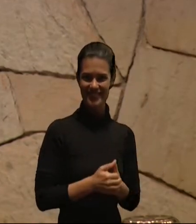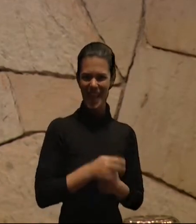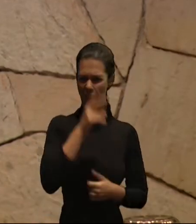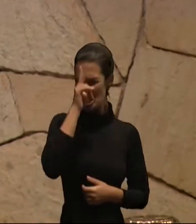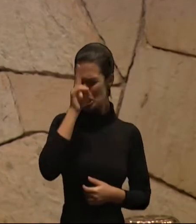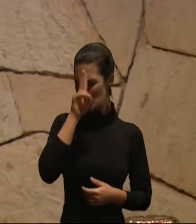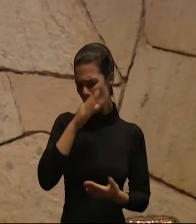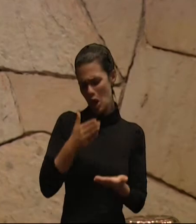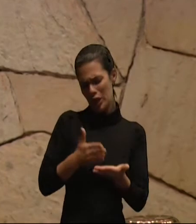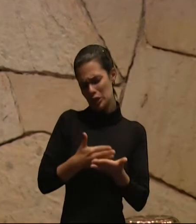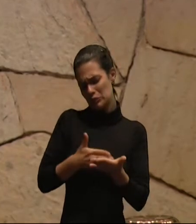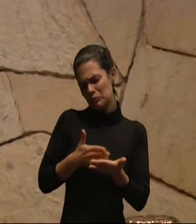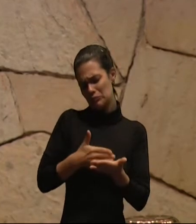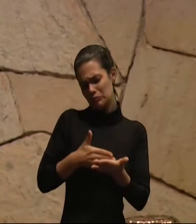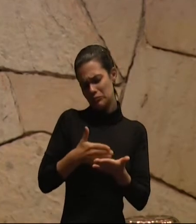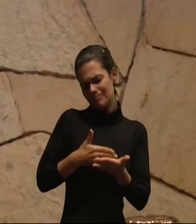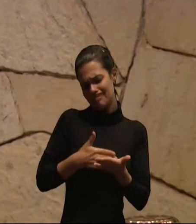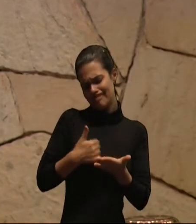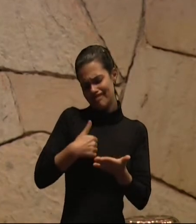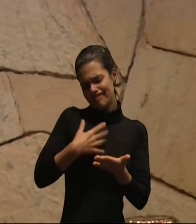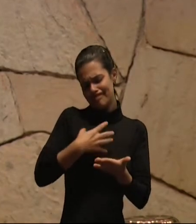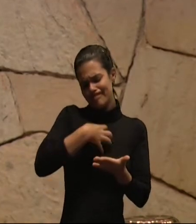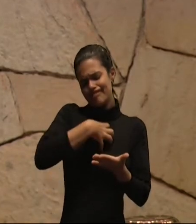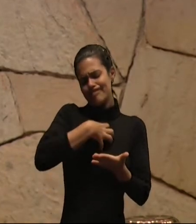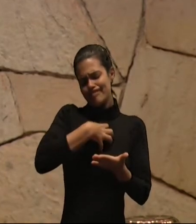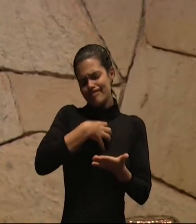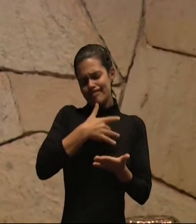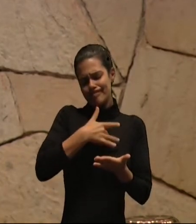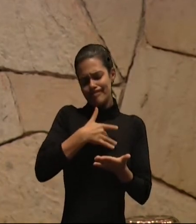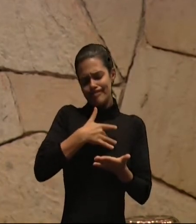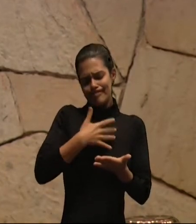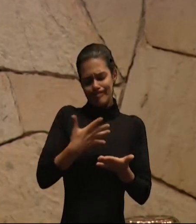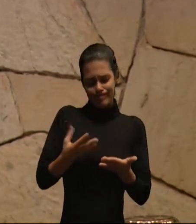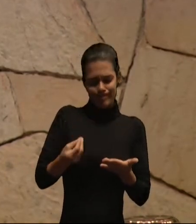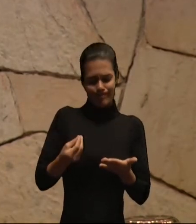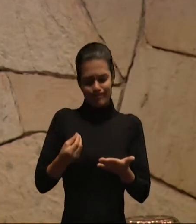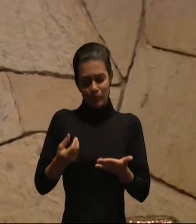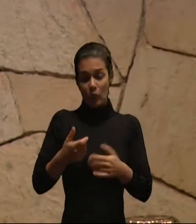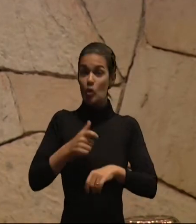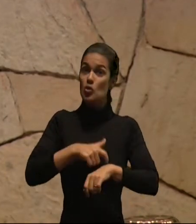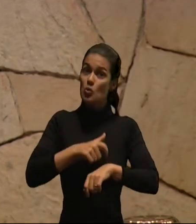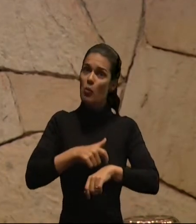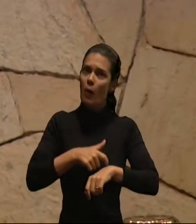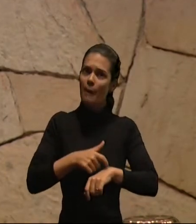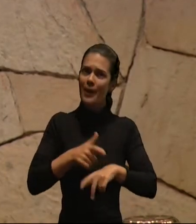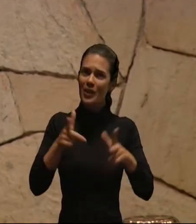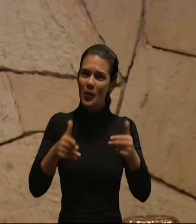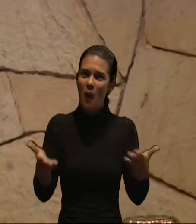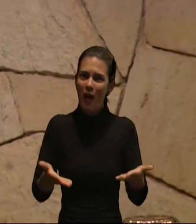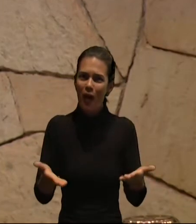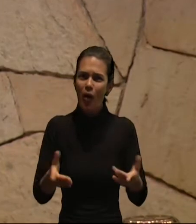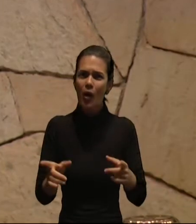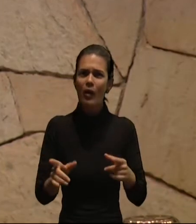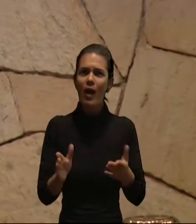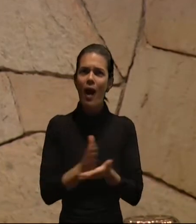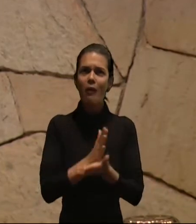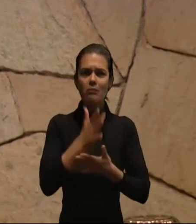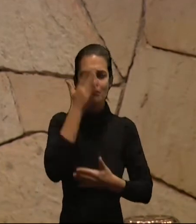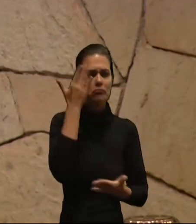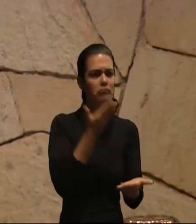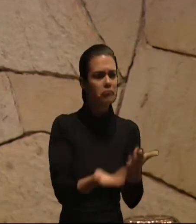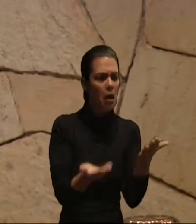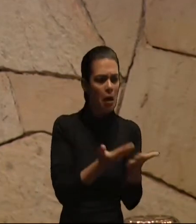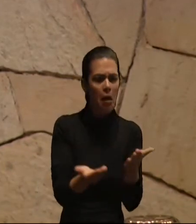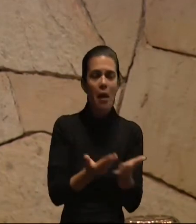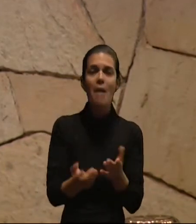que conforta o nosso coração diante do tempo que nós estamos vivendo. De uma pessoa que depois de ter perdido tudo ainda mantém a